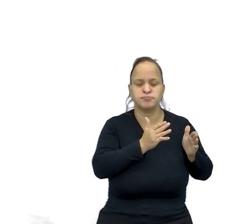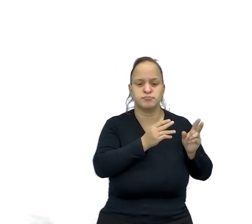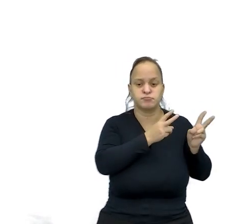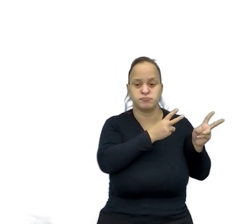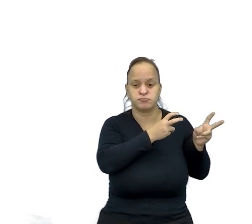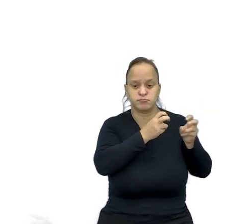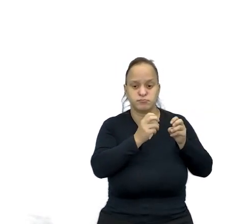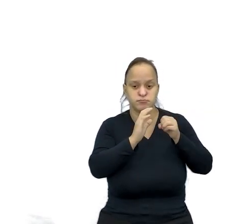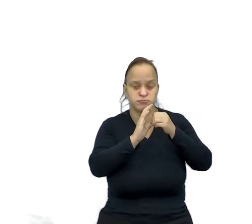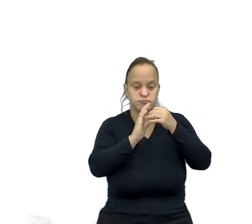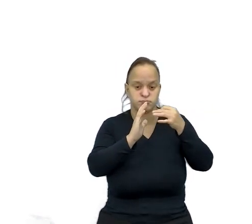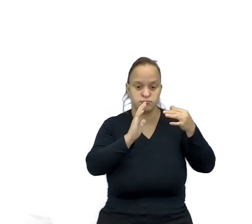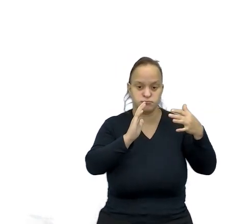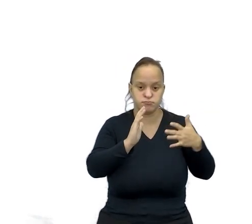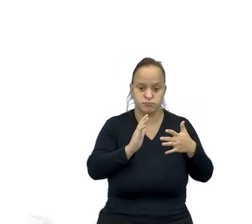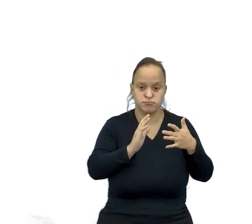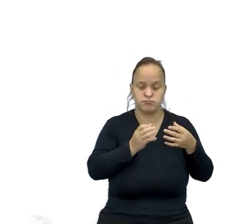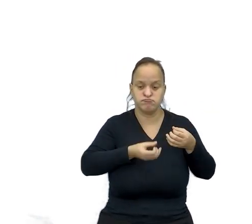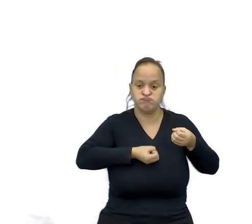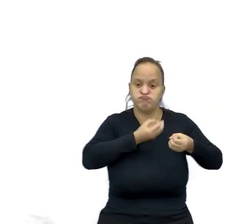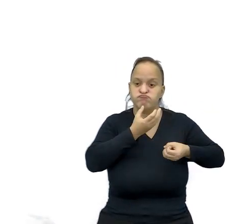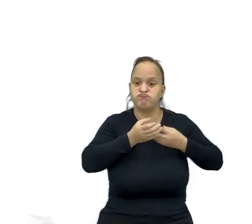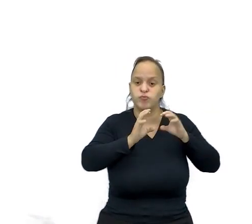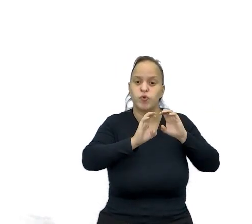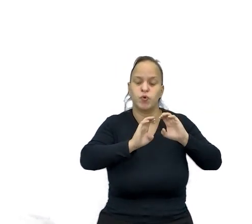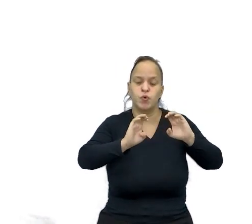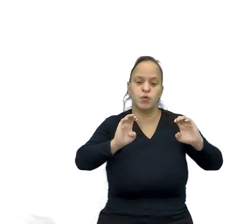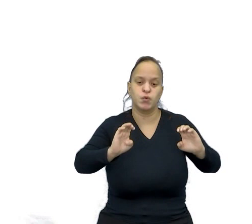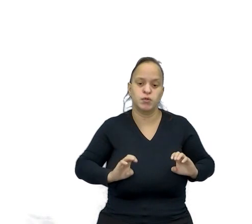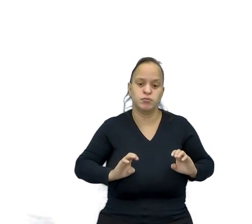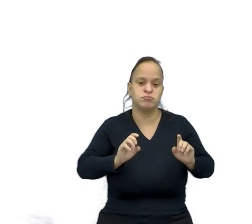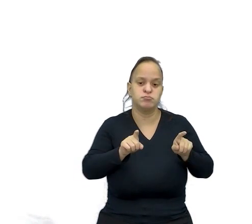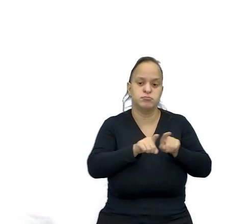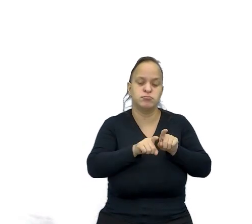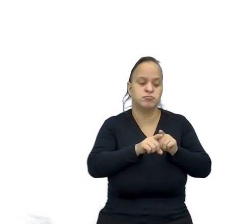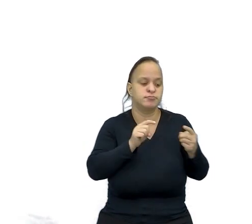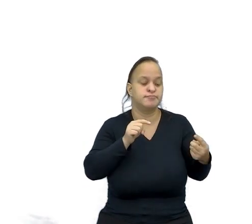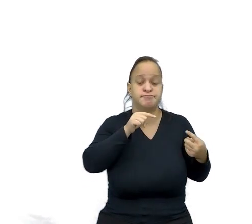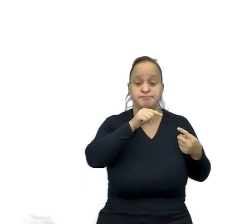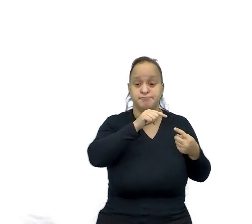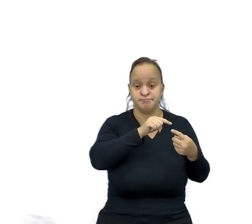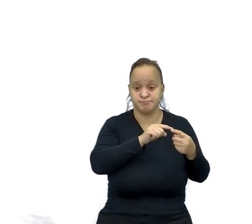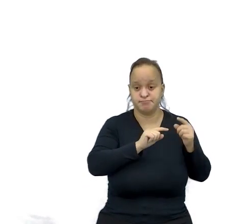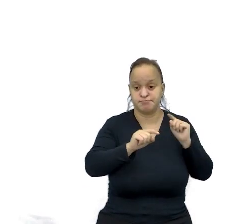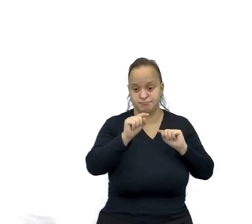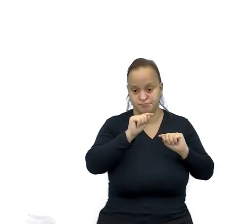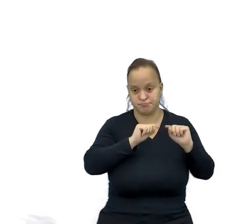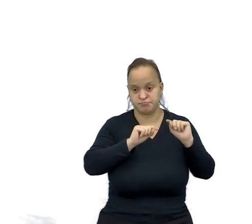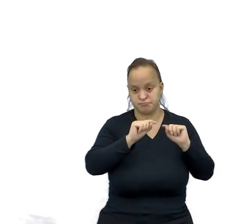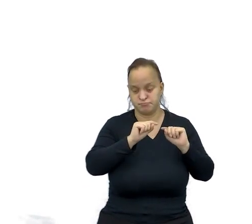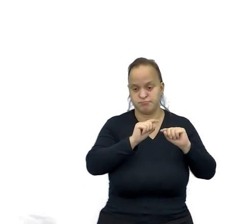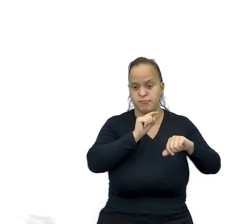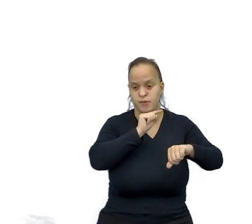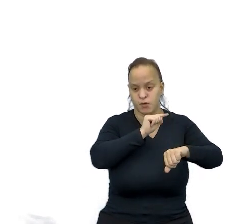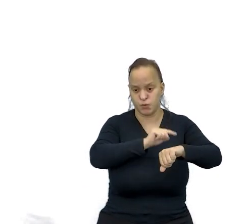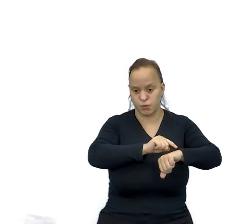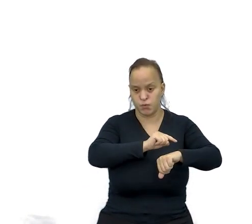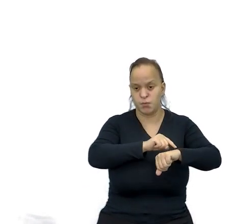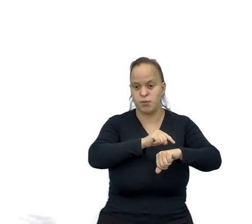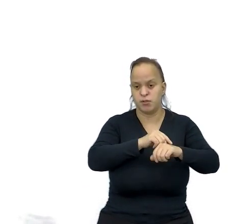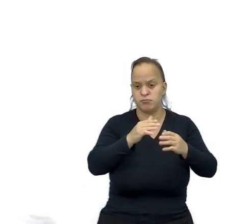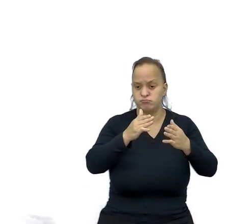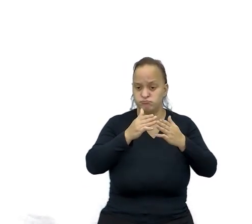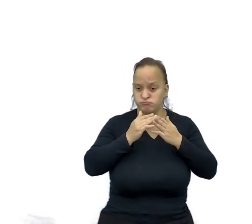identificação das características do poema, estrutura e intencionalidade. Então, nesse momento, ele pede